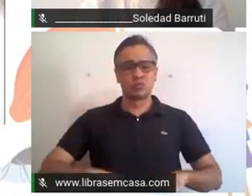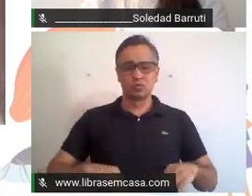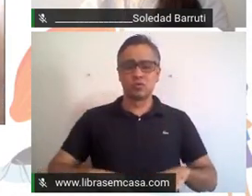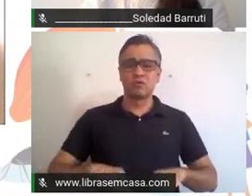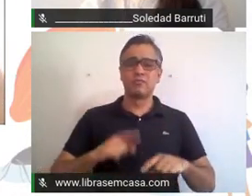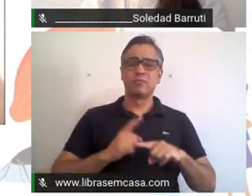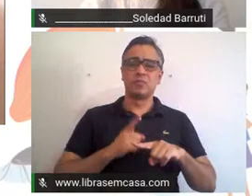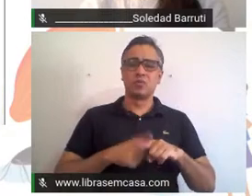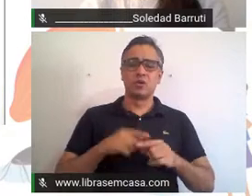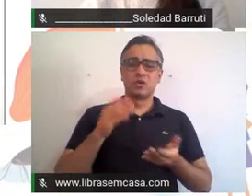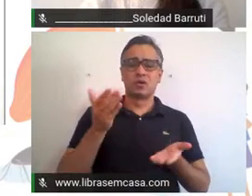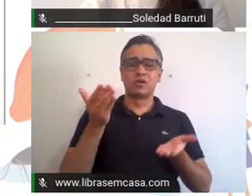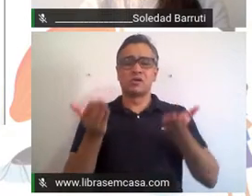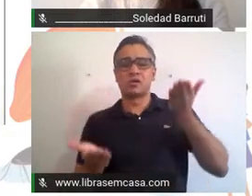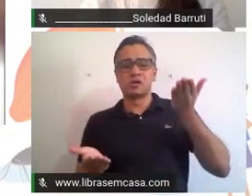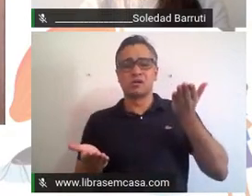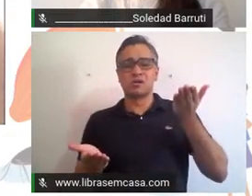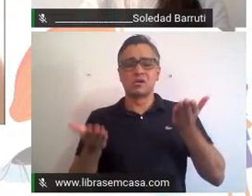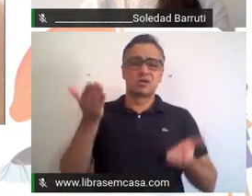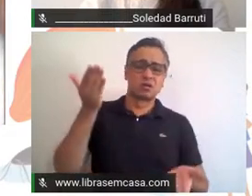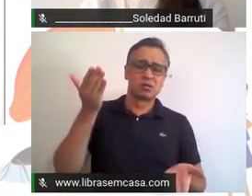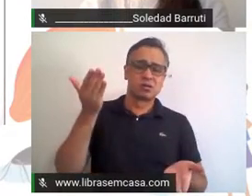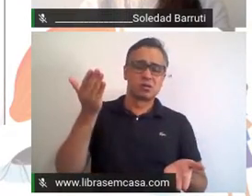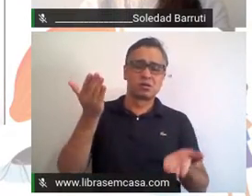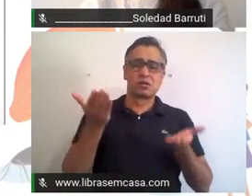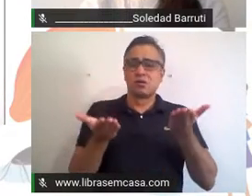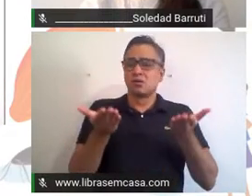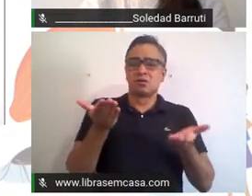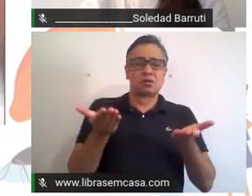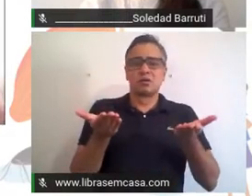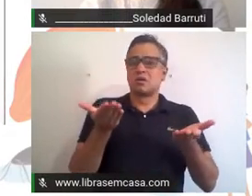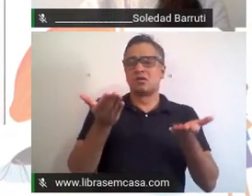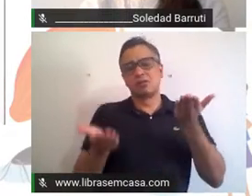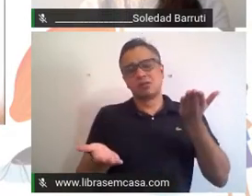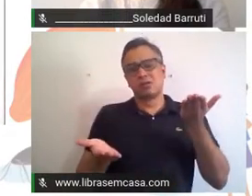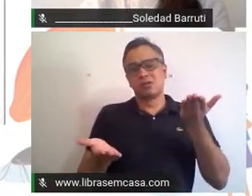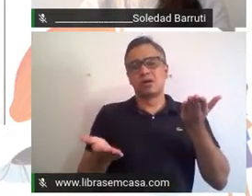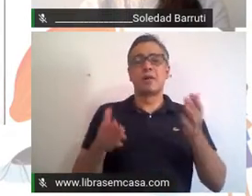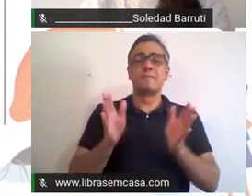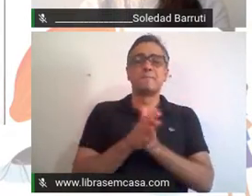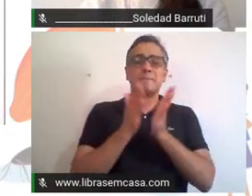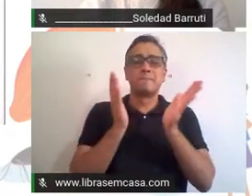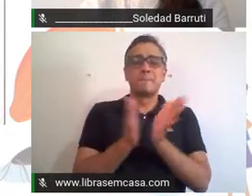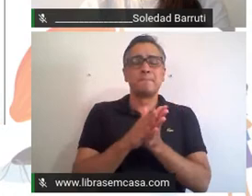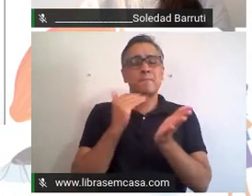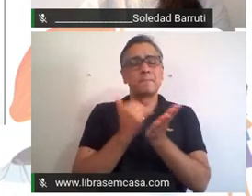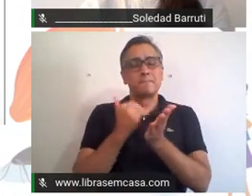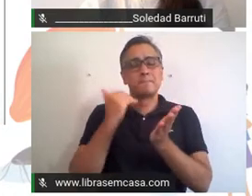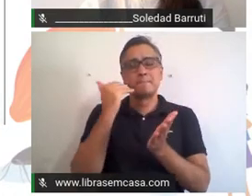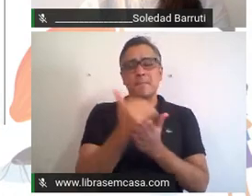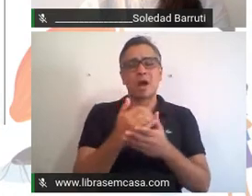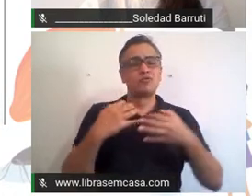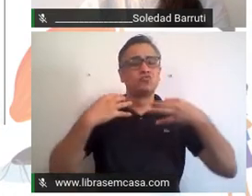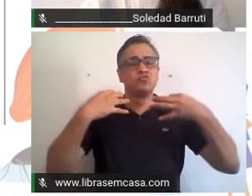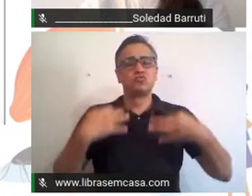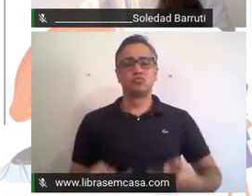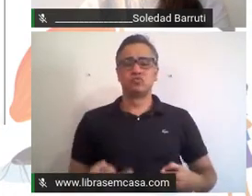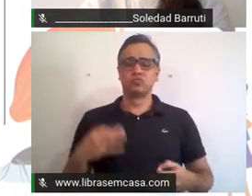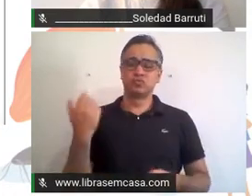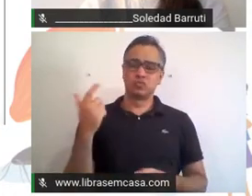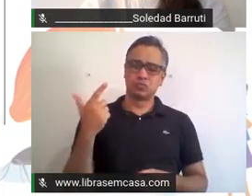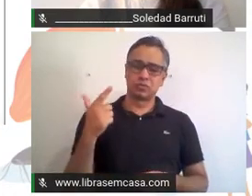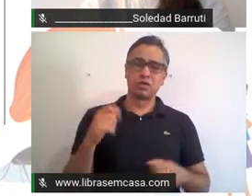desequilíbrio, quando o planeta está mais pobre, quando ele está mais injusto, não é só quem sofre a injustiça, é lógico que